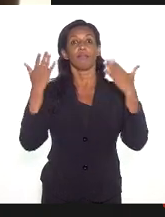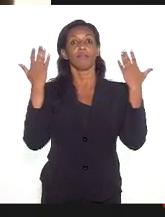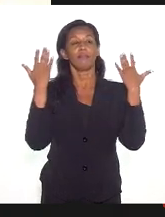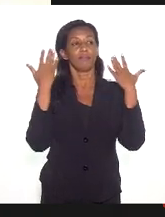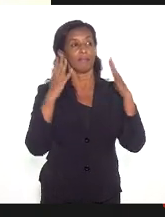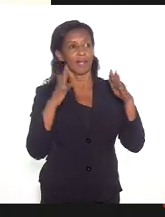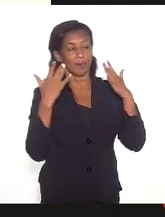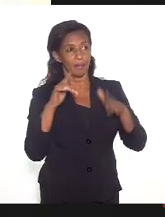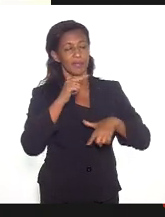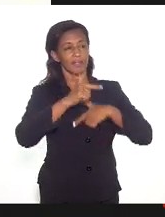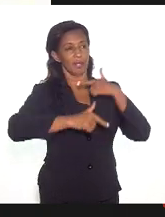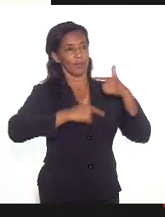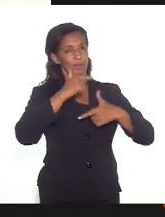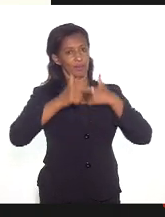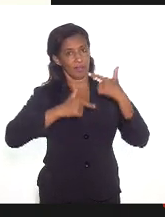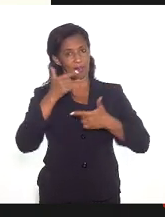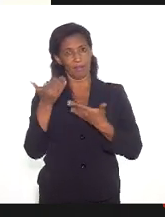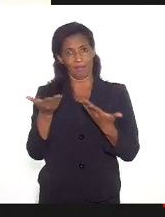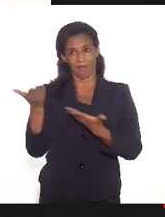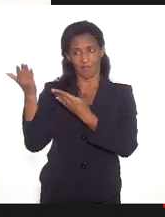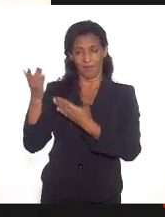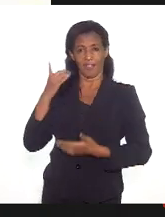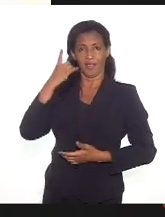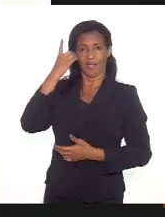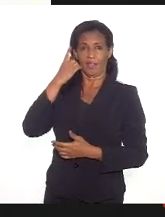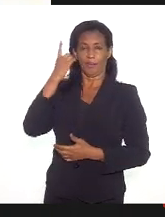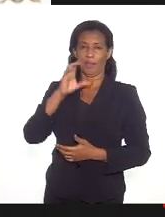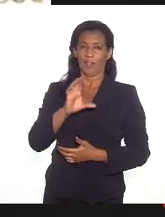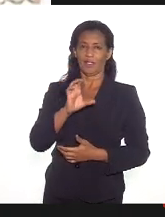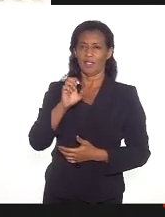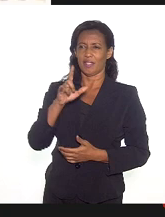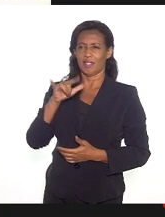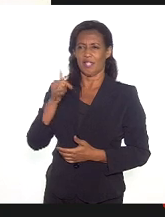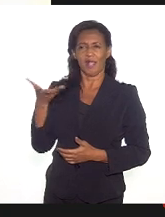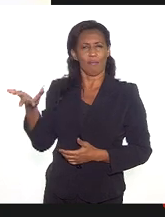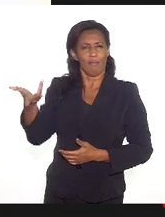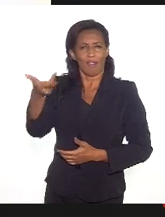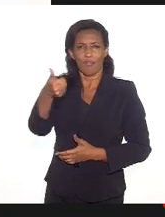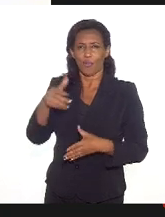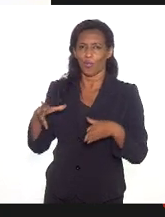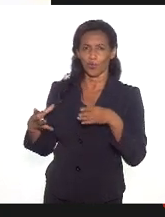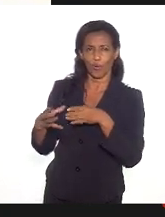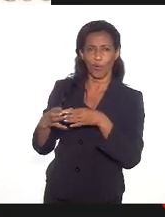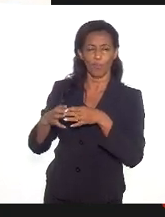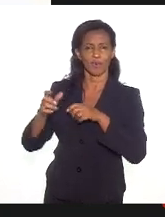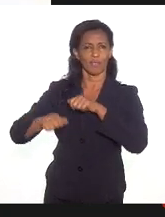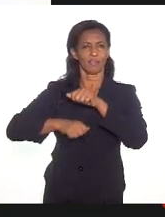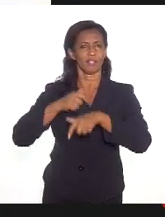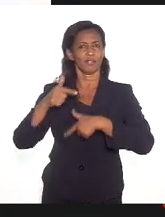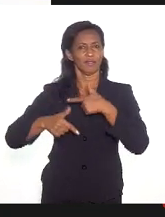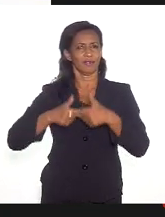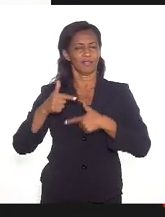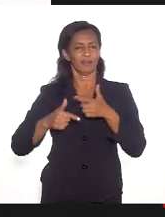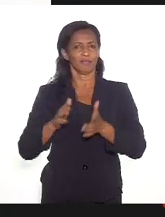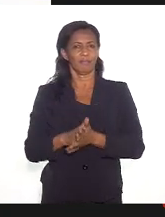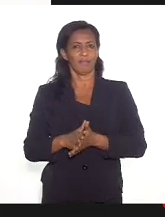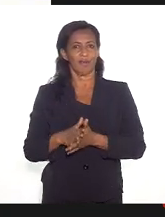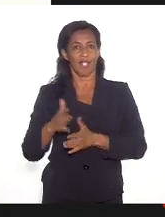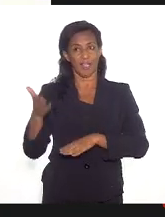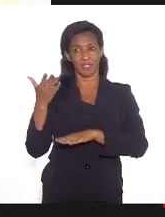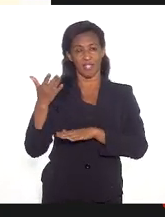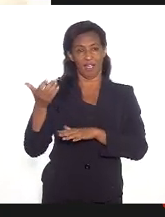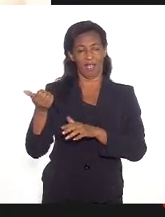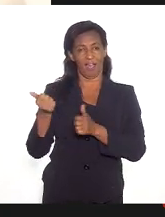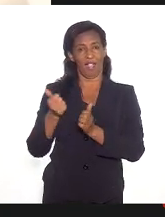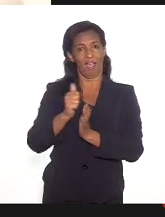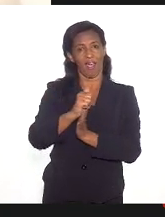aí da deputada Célia Jordão, trabalho maravilhoso que essa comissão está fazendo. Essa atividade econômica vinculada ao